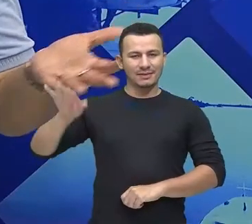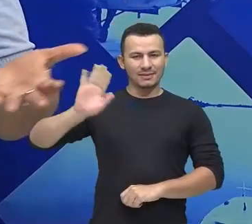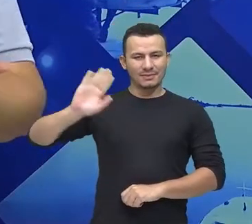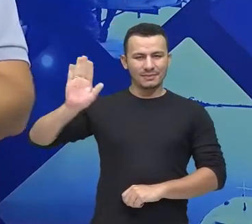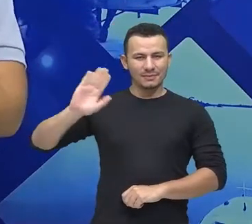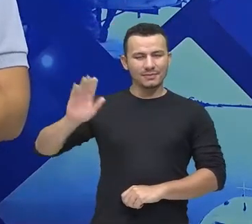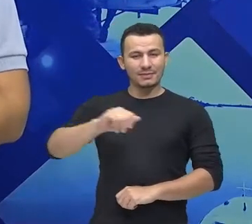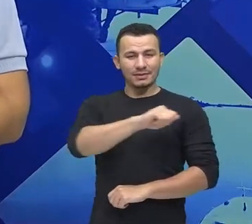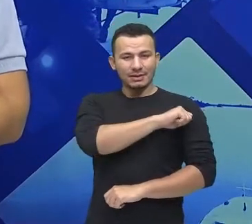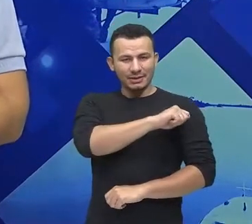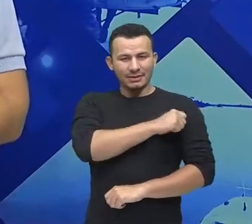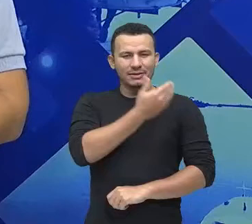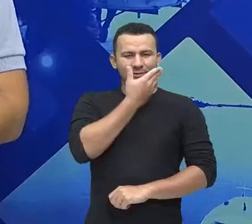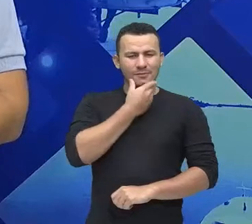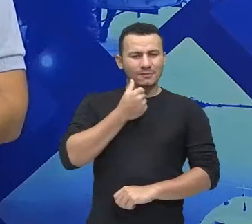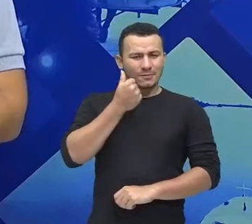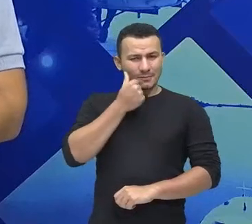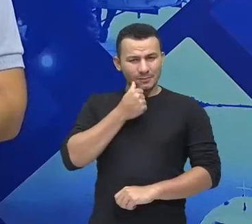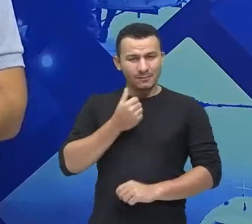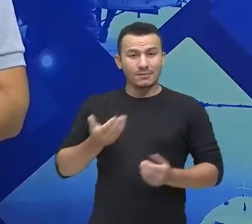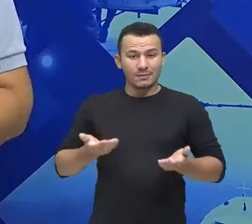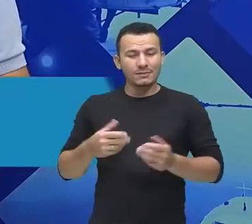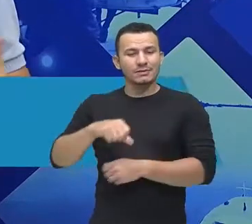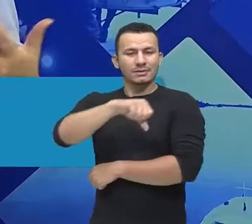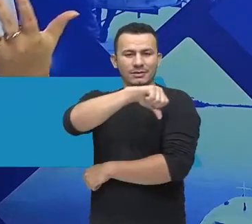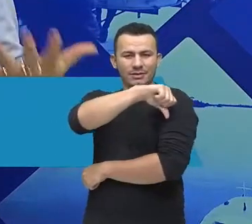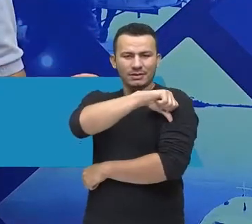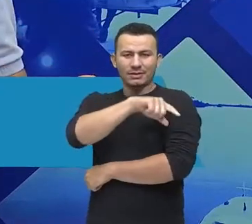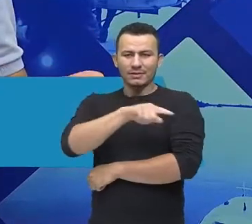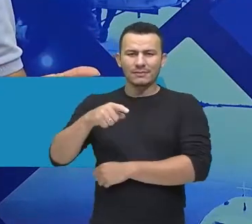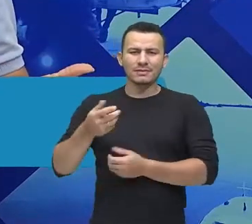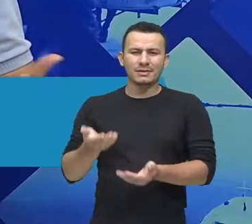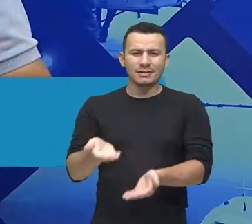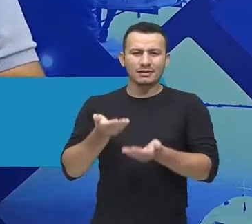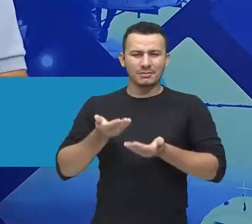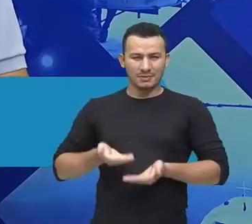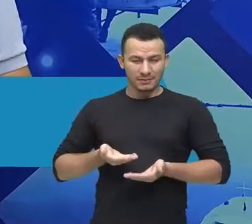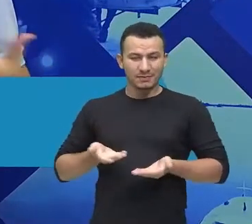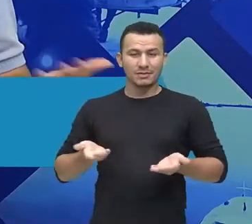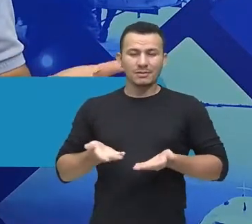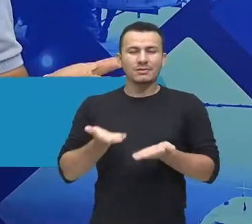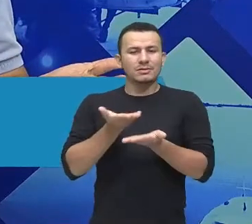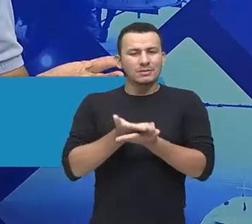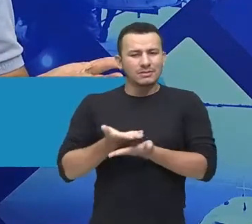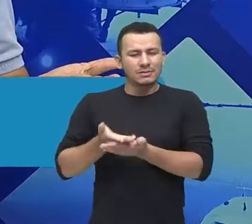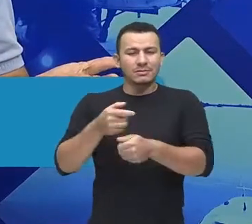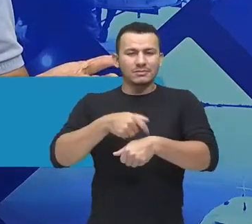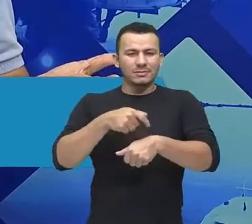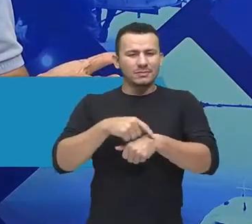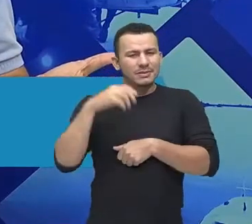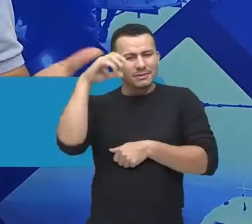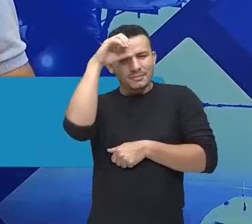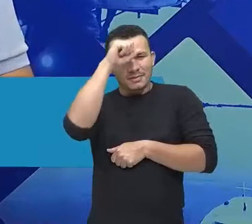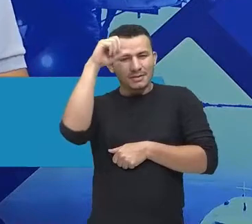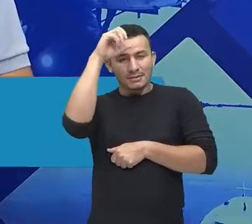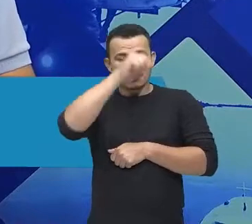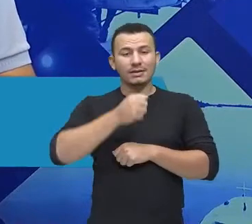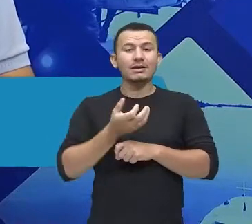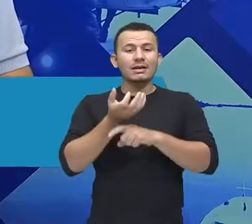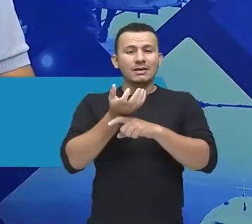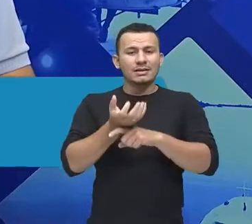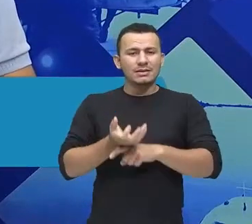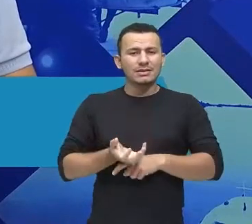Olá, alunos e alunas do 9º ano, sejam todos muito bem-vindos a mais um momento de aprendizagem da nossa